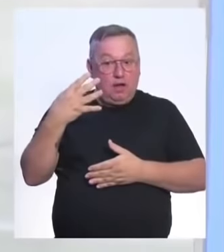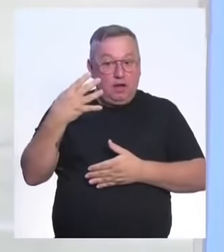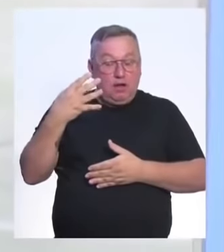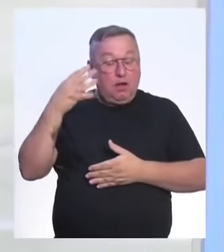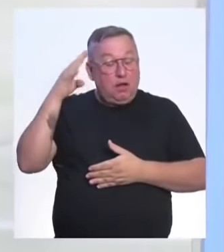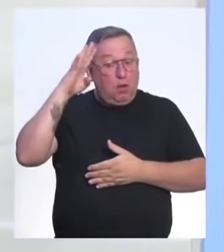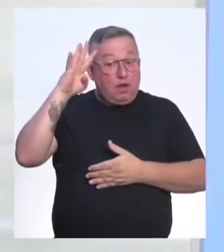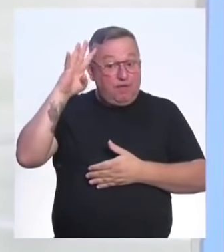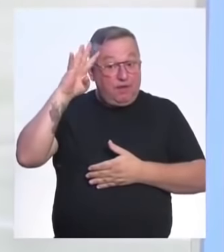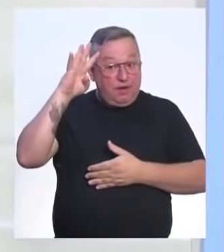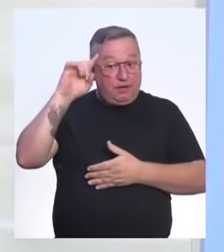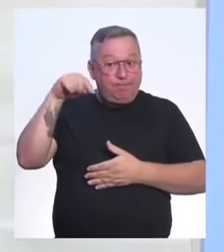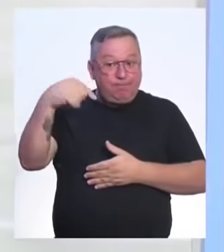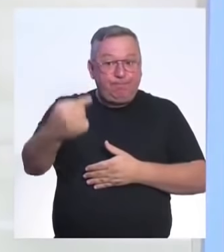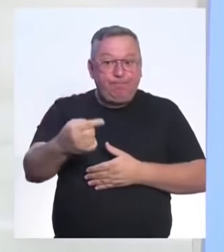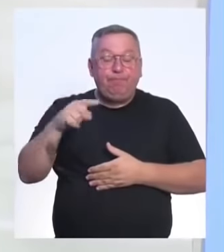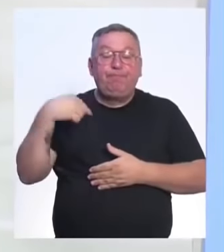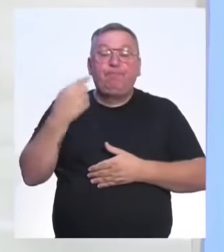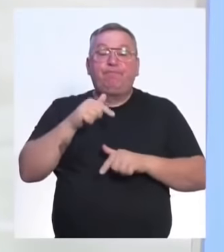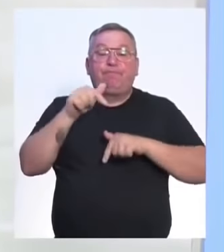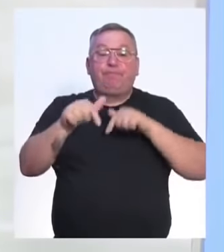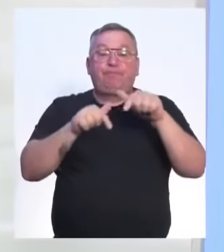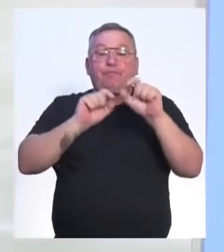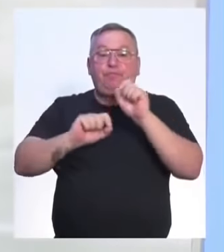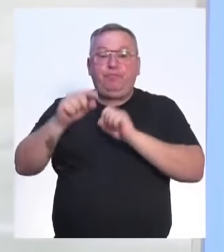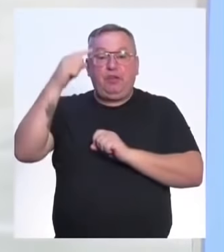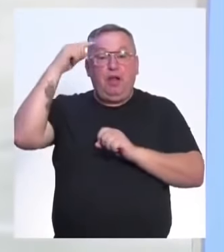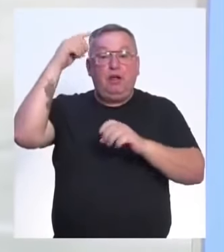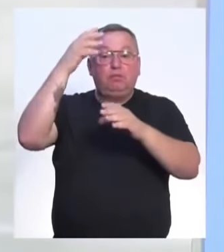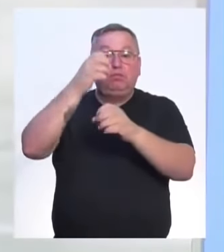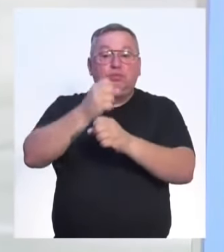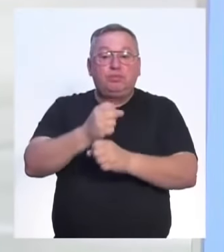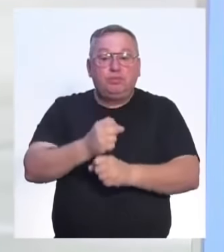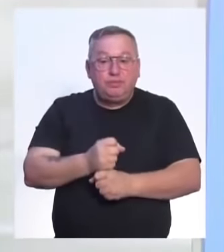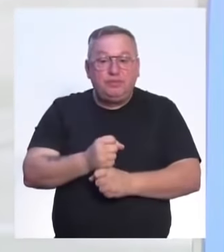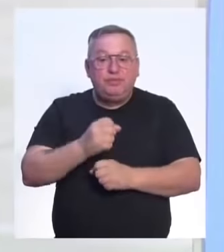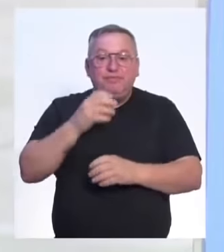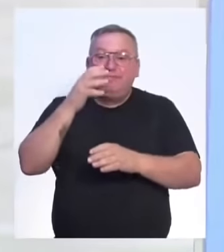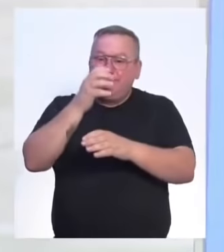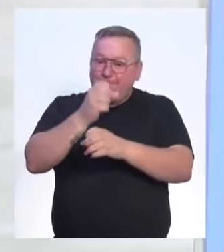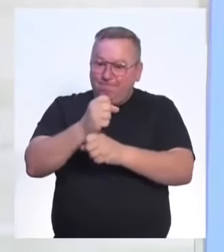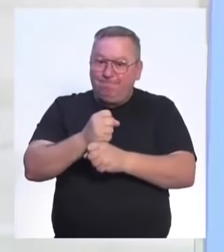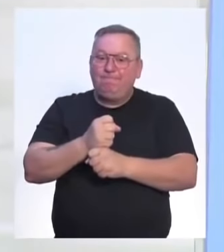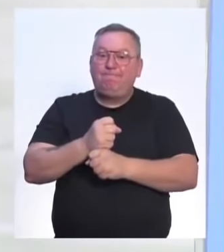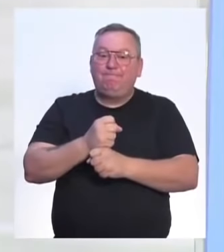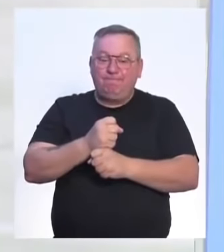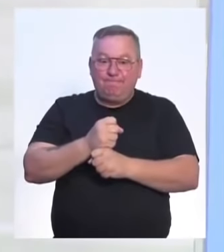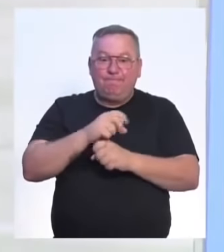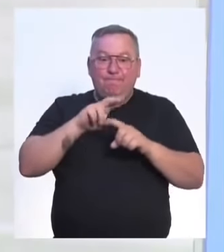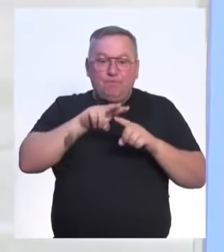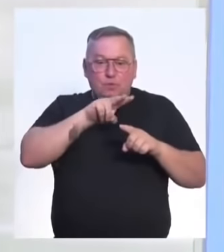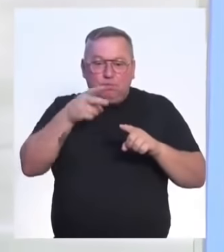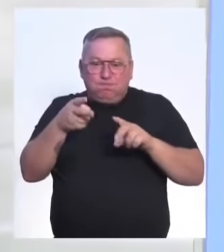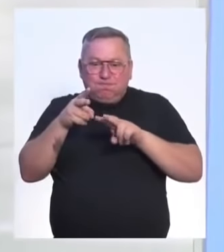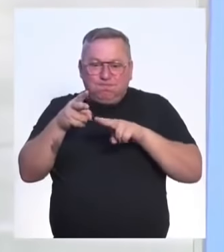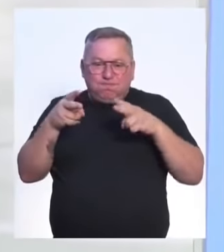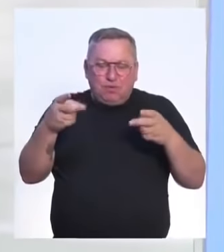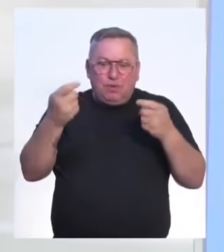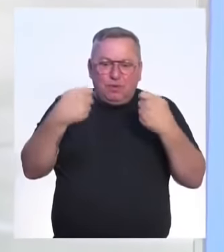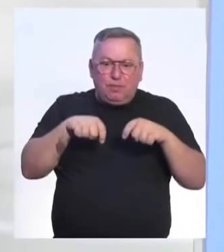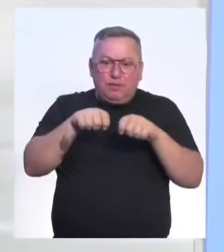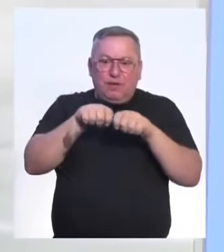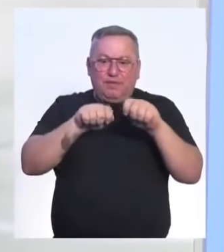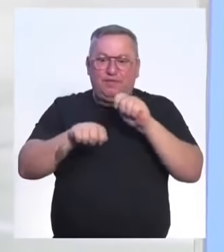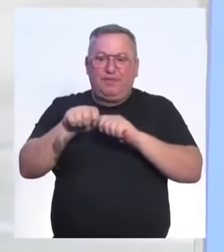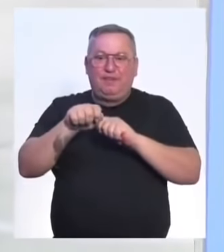Até a quarta-feira, a gente vai trabalhar a ideia do cálculo, né? Fazer as conversões necessárias. Vocês vão perceber